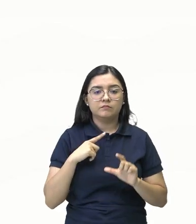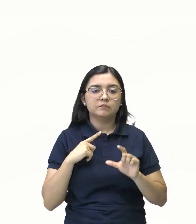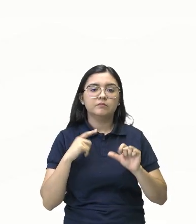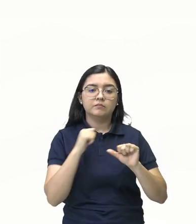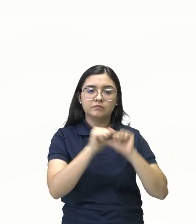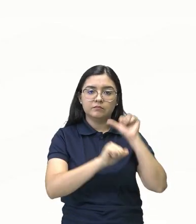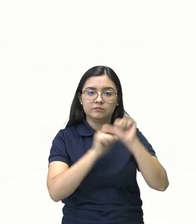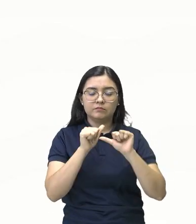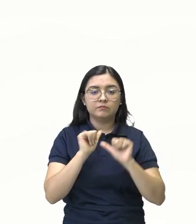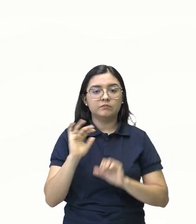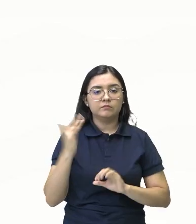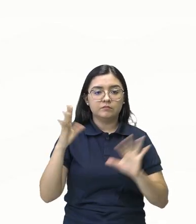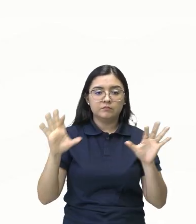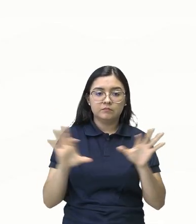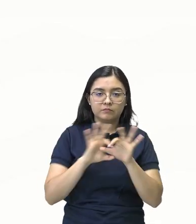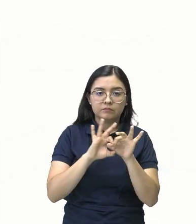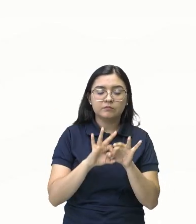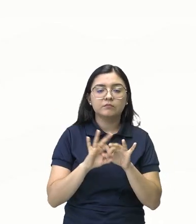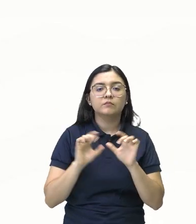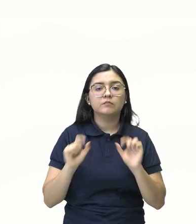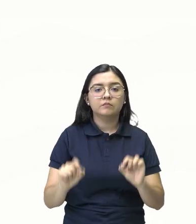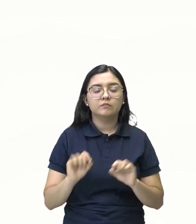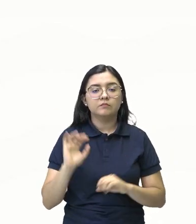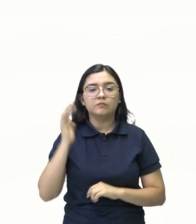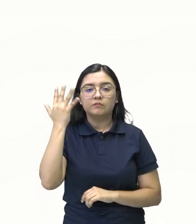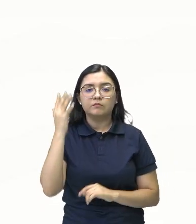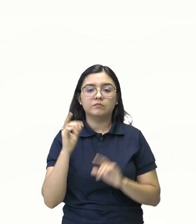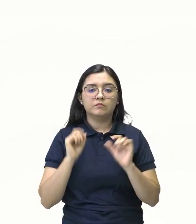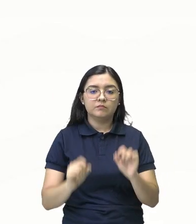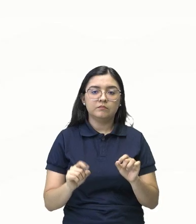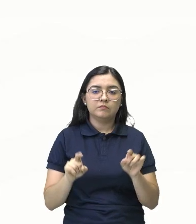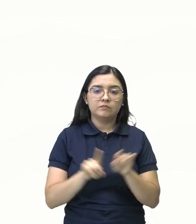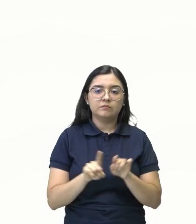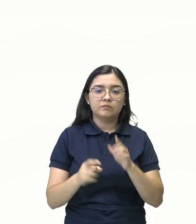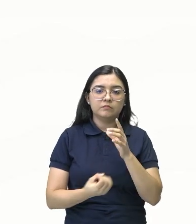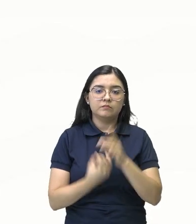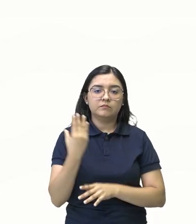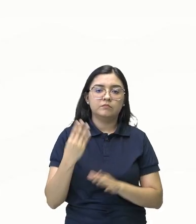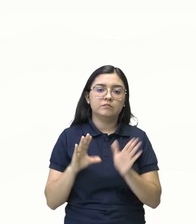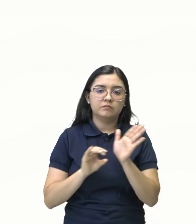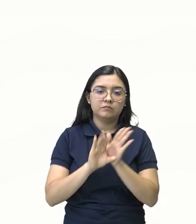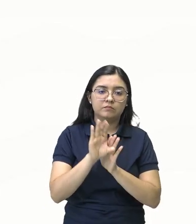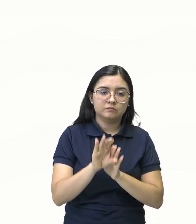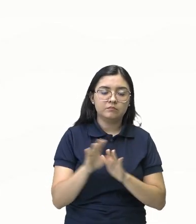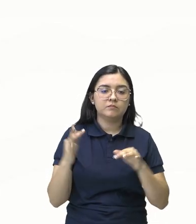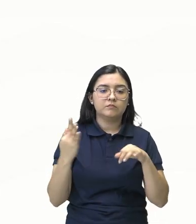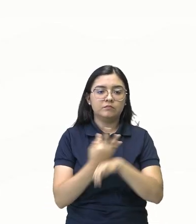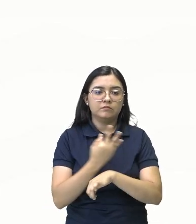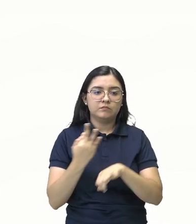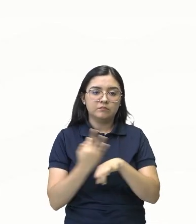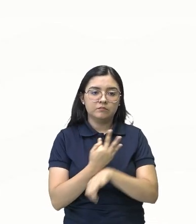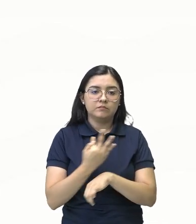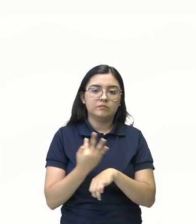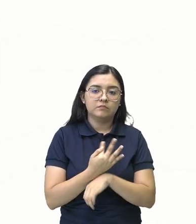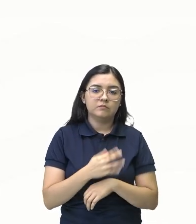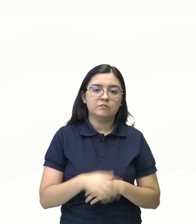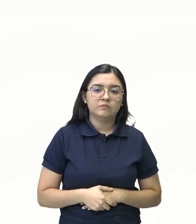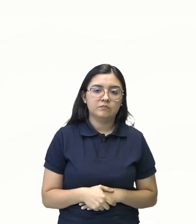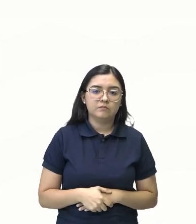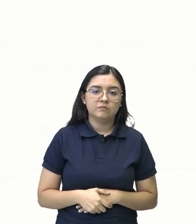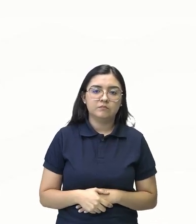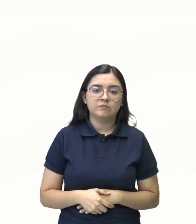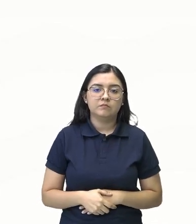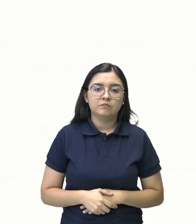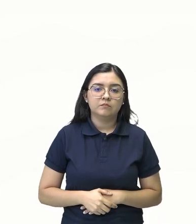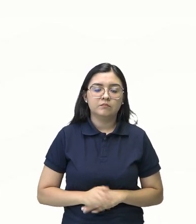está acontecendo aí, ocorre o surgimento de bactérias mais resistentes a antibióticos,